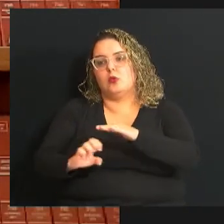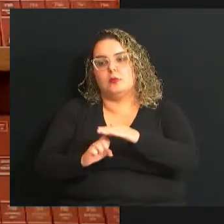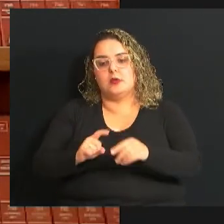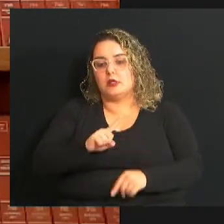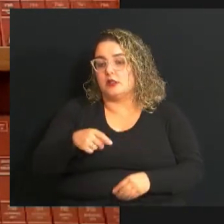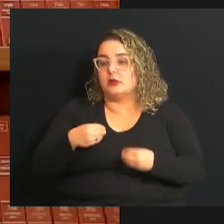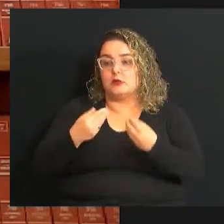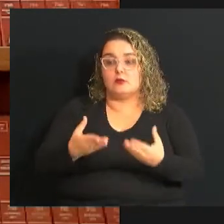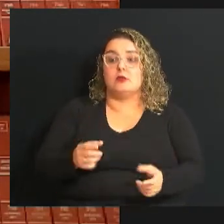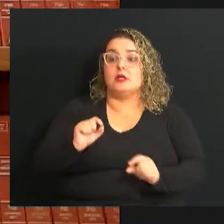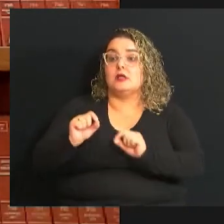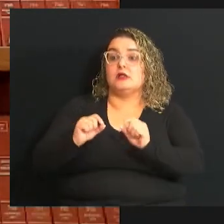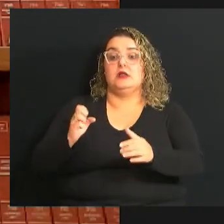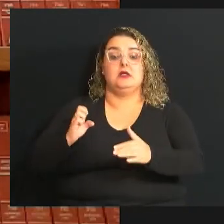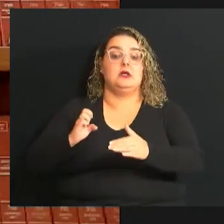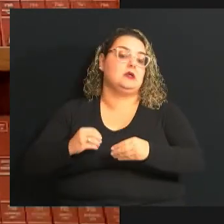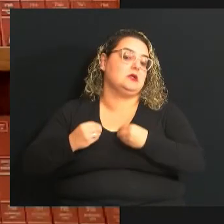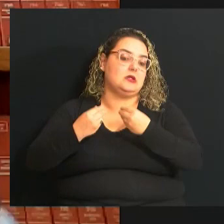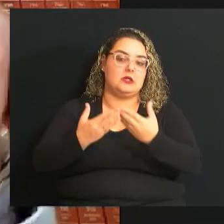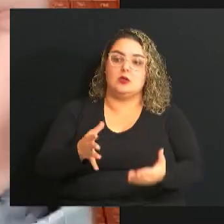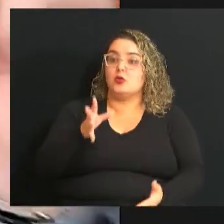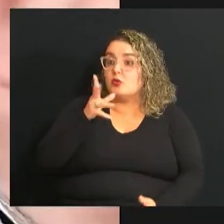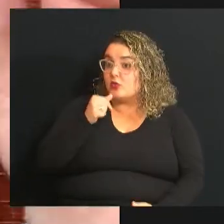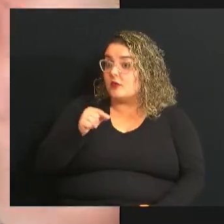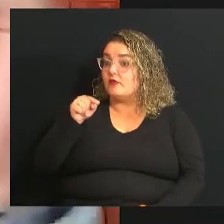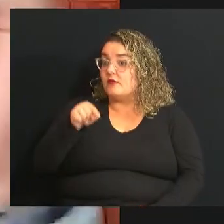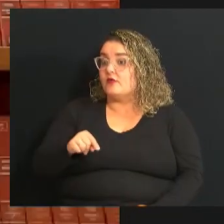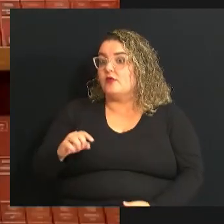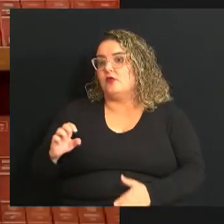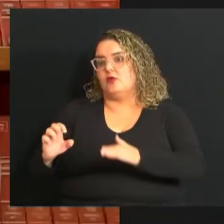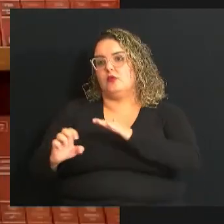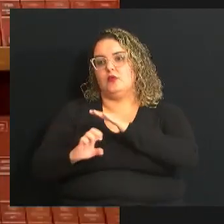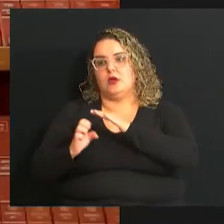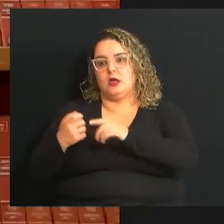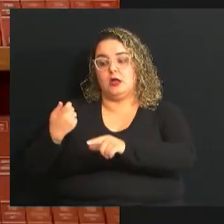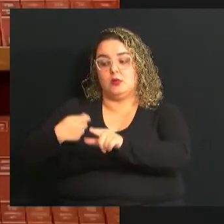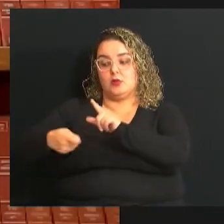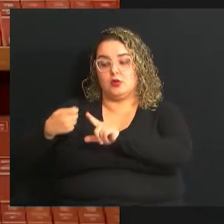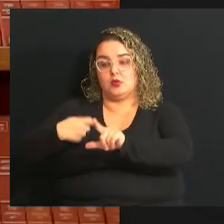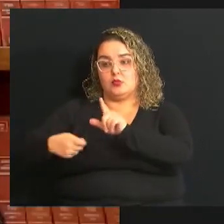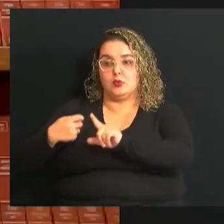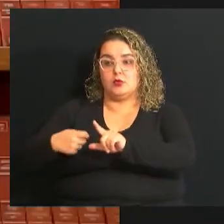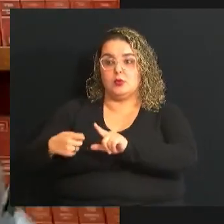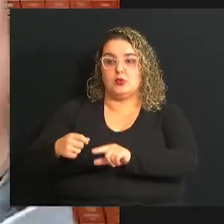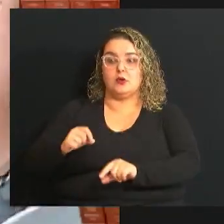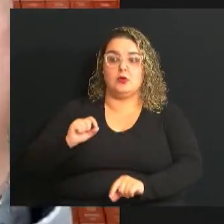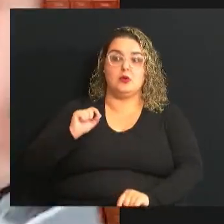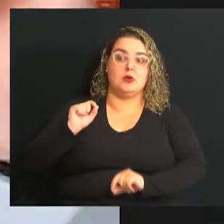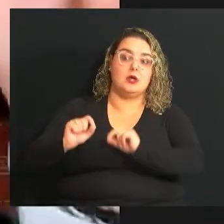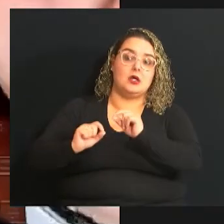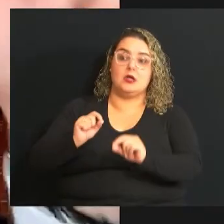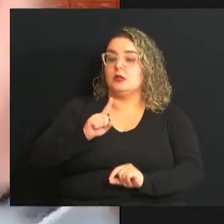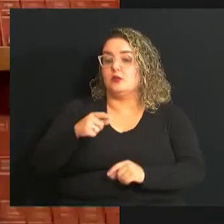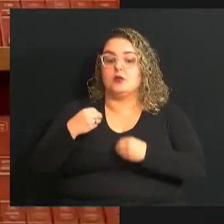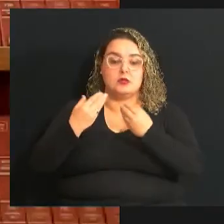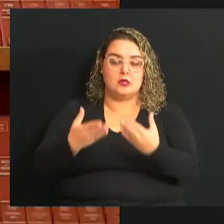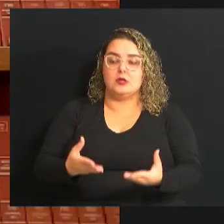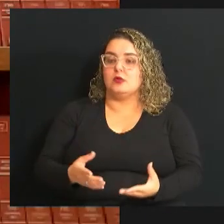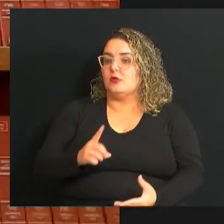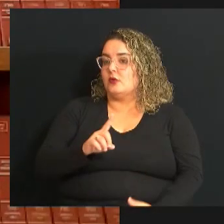vai assistir em um local que tenha aglomeração, não esquece, coloca a sua máscara, coloca também o seu álcool em gel, só que, olha,